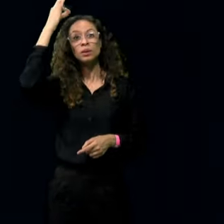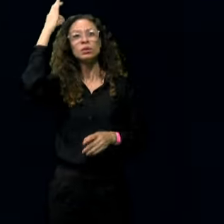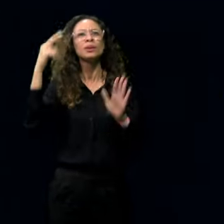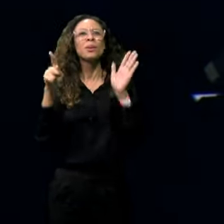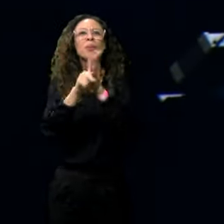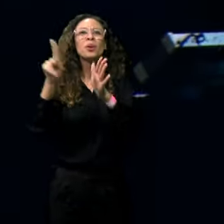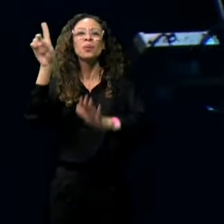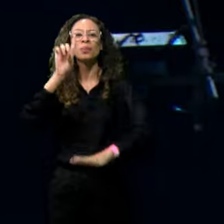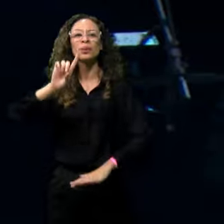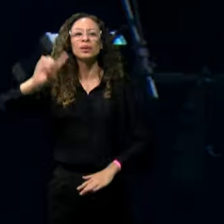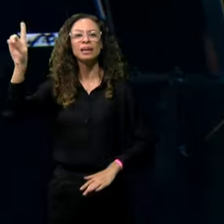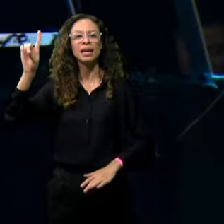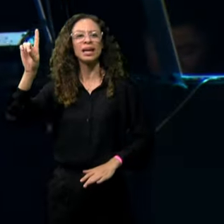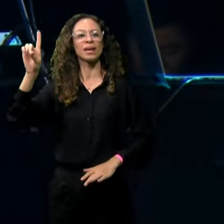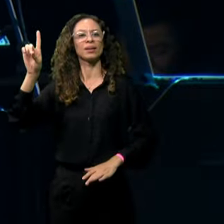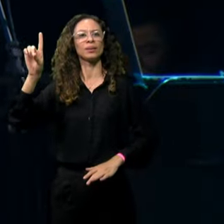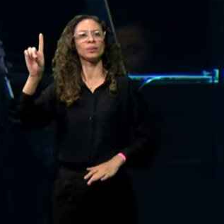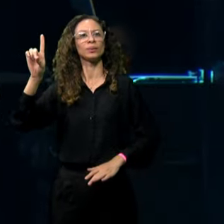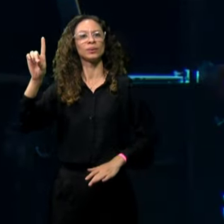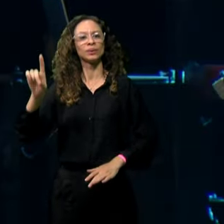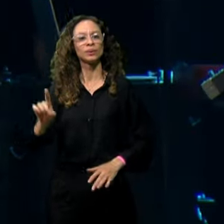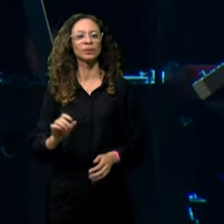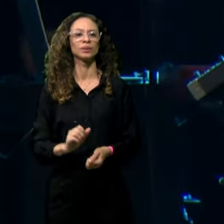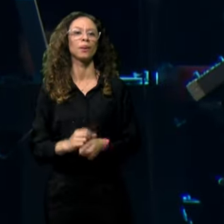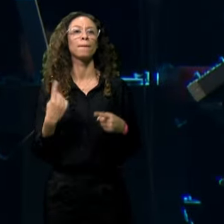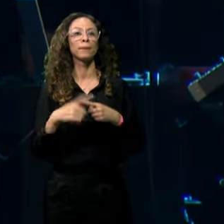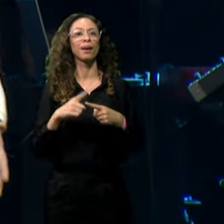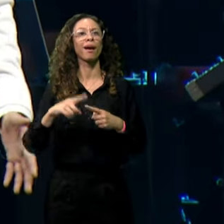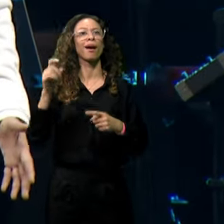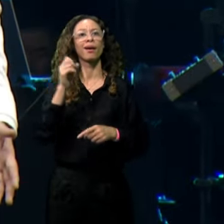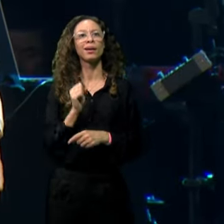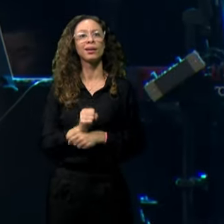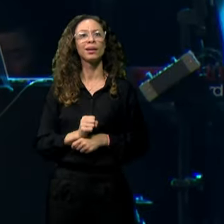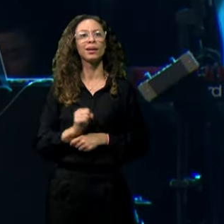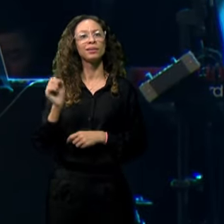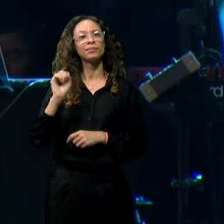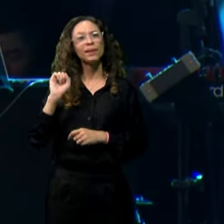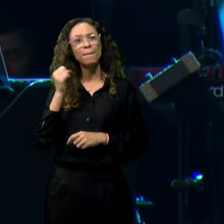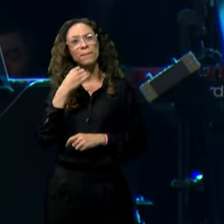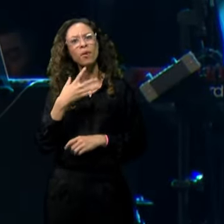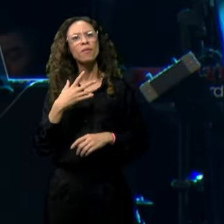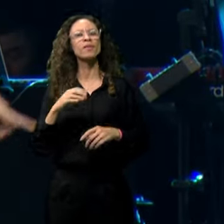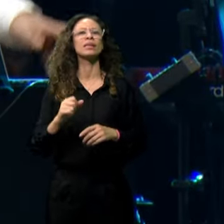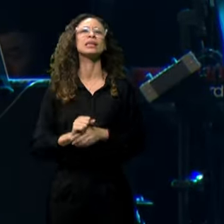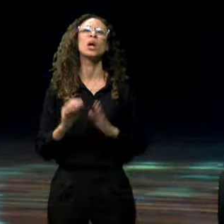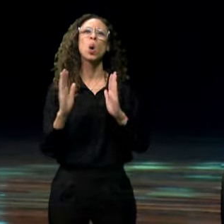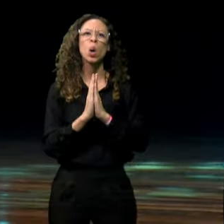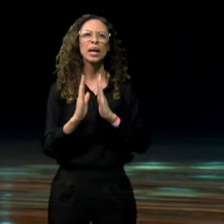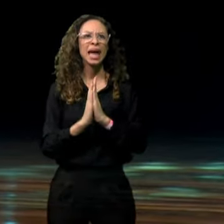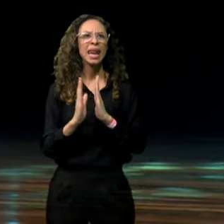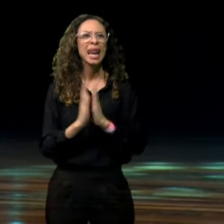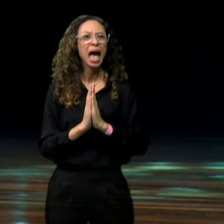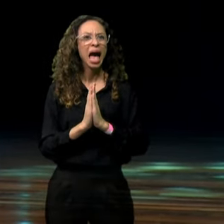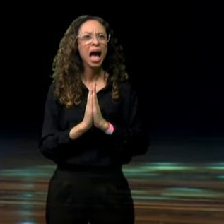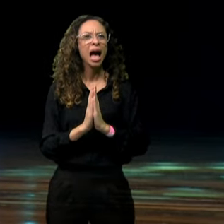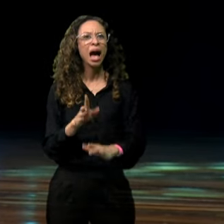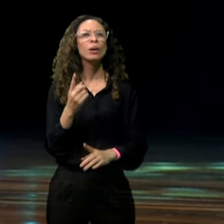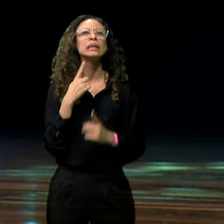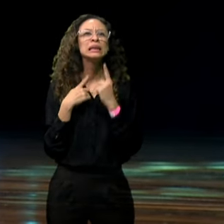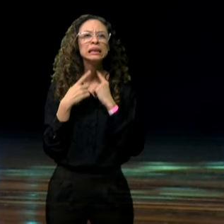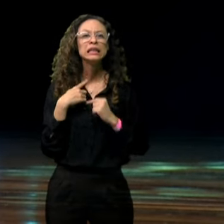é o espírito de Cristo e Deus mesmo mas porque diz não orará o que ele quer se não o que ele